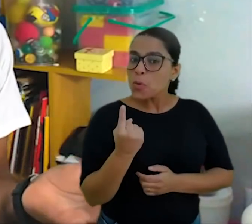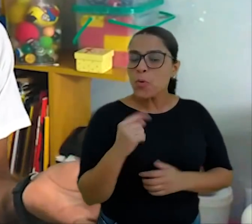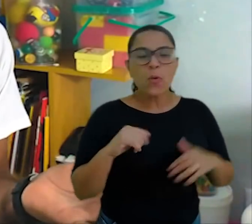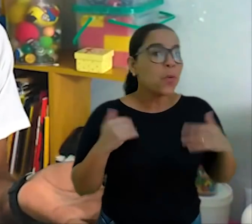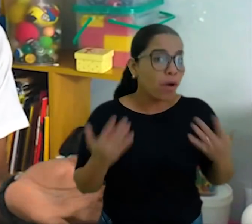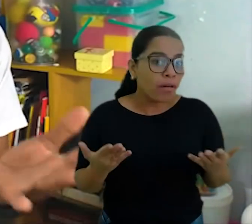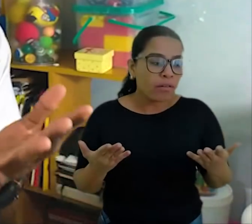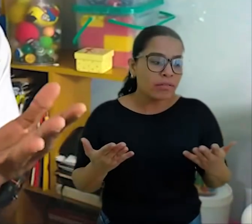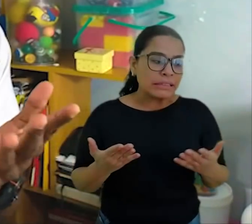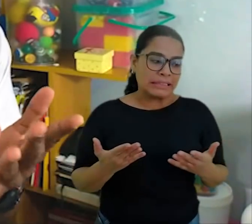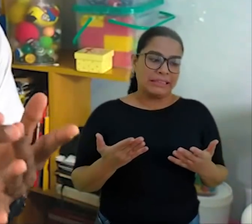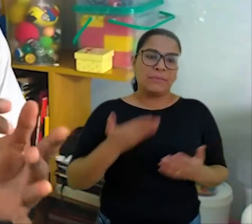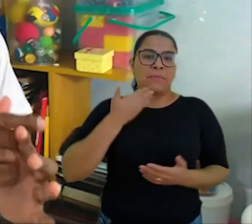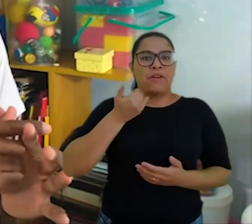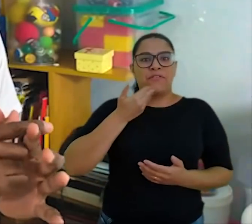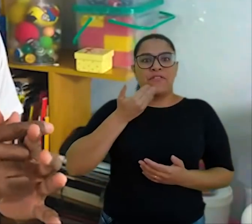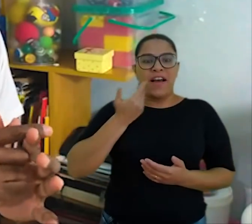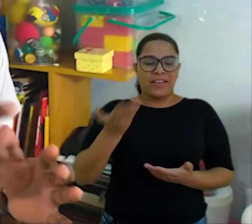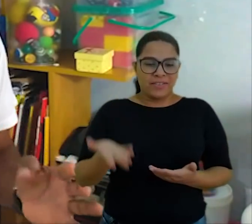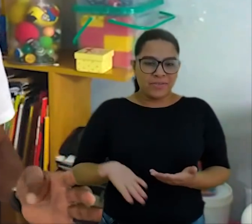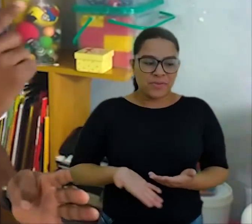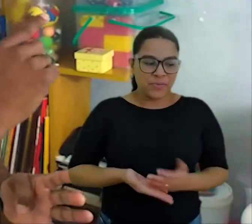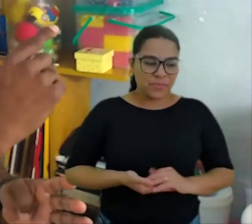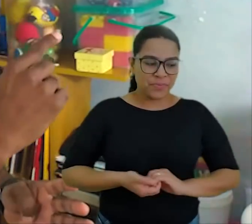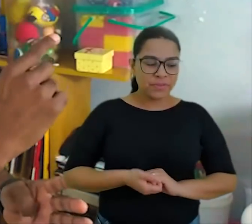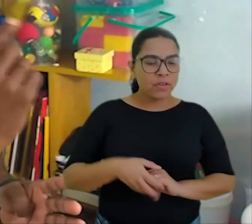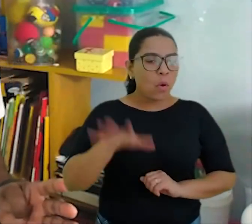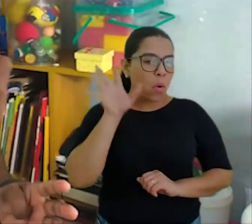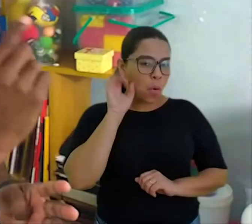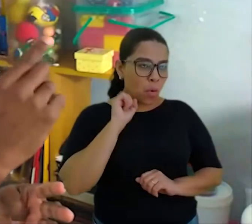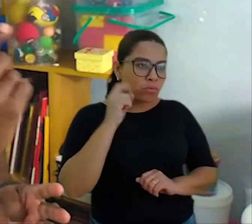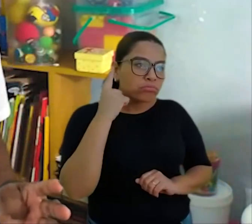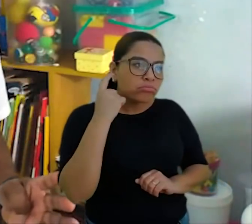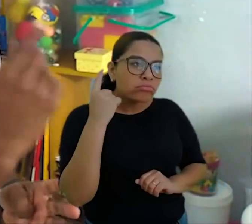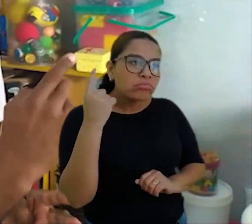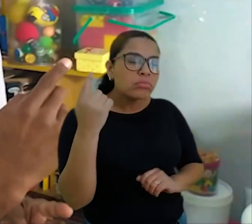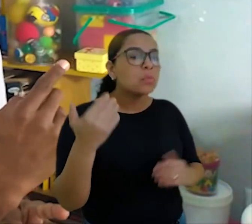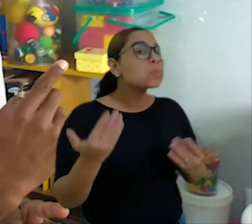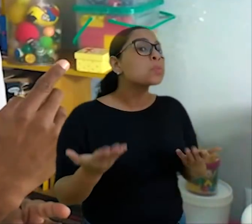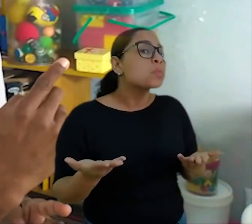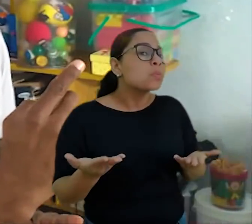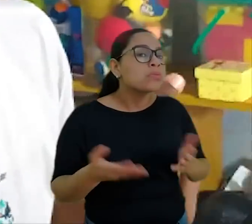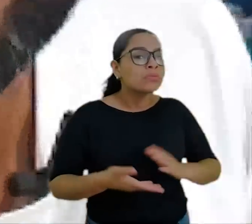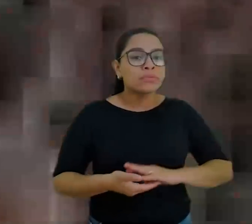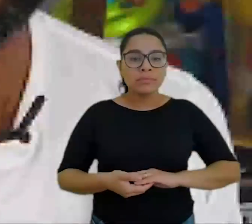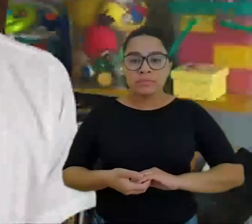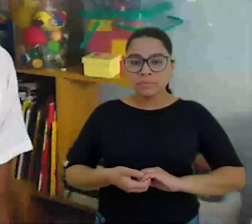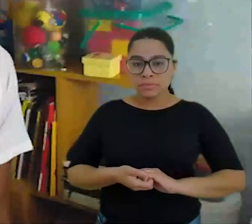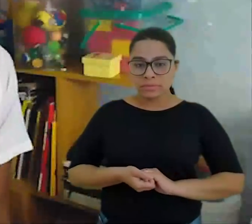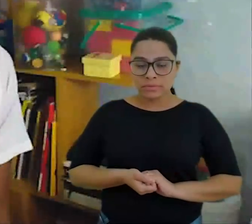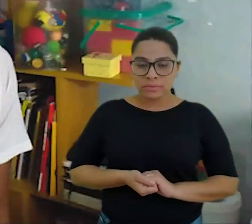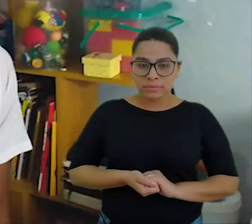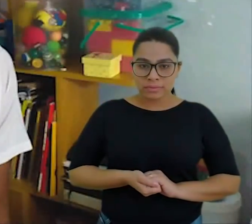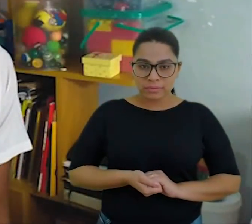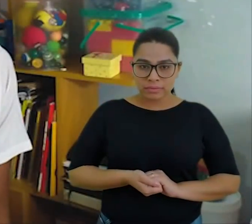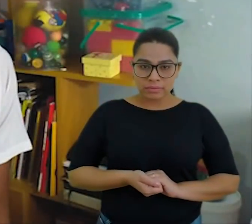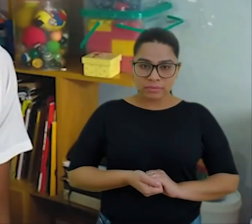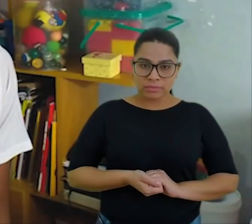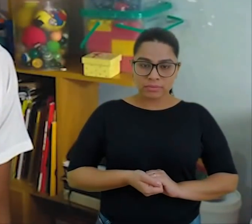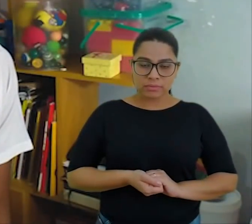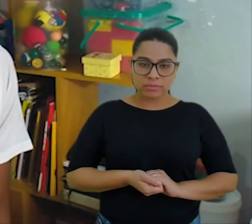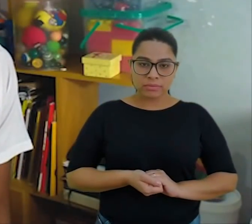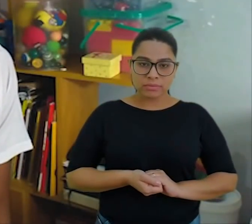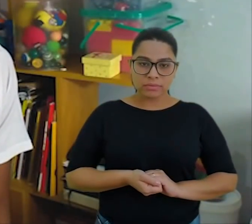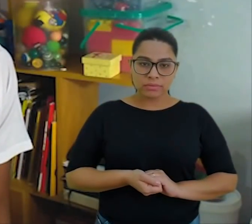aí, faltando só um, fica mais fácil ainda. Mas escuta só. Que som é esse? About your plans